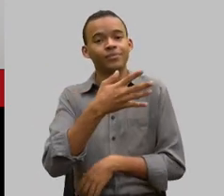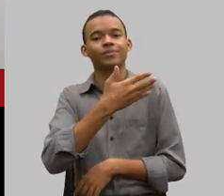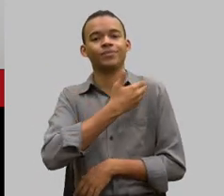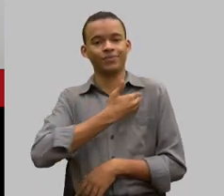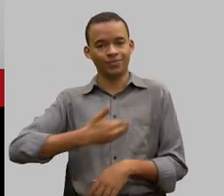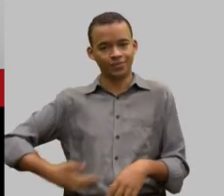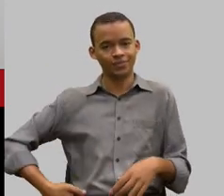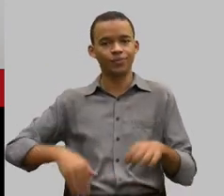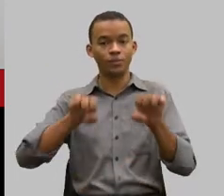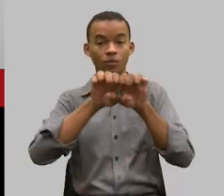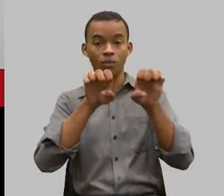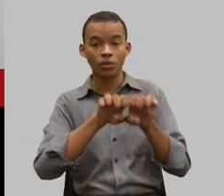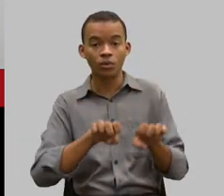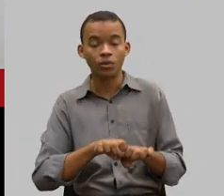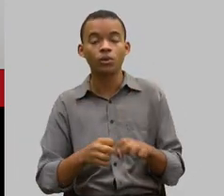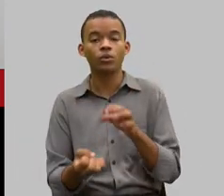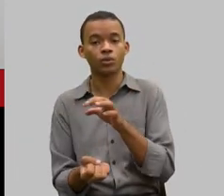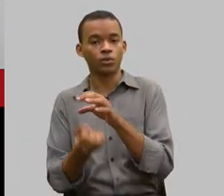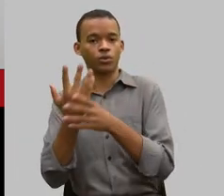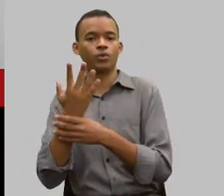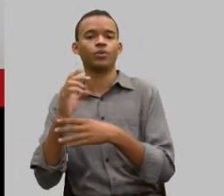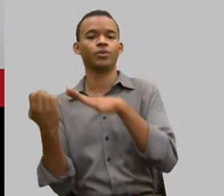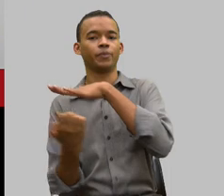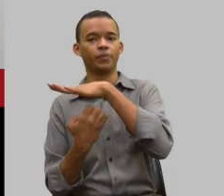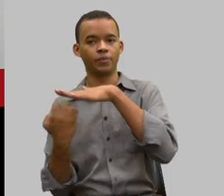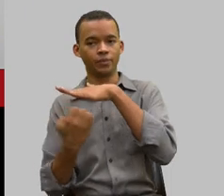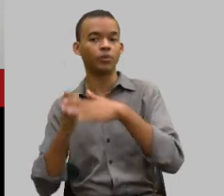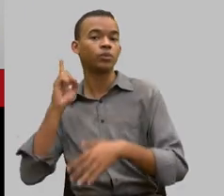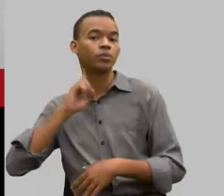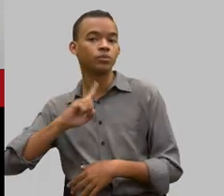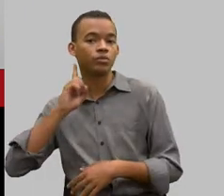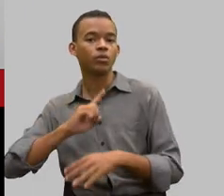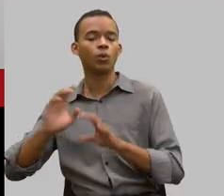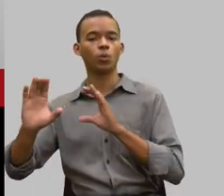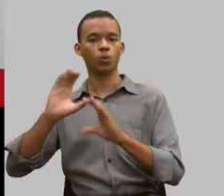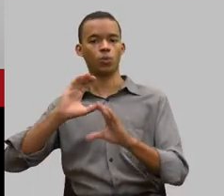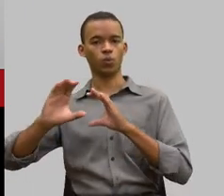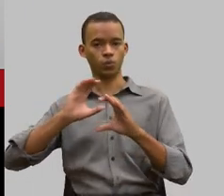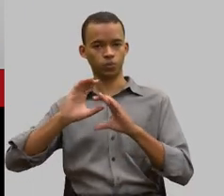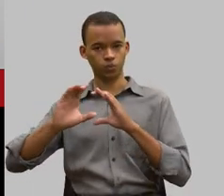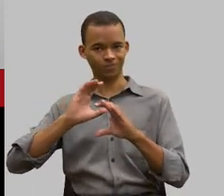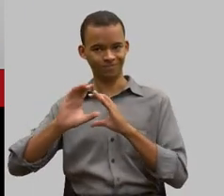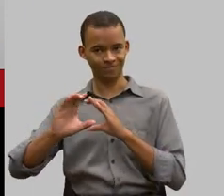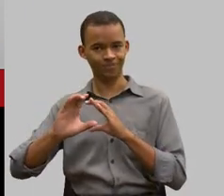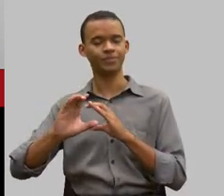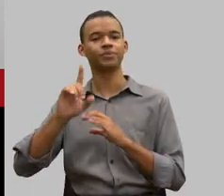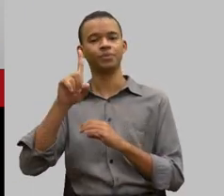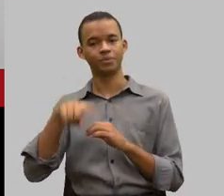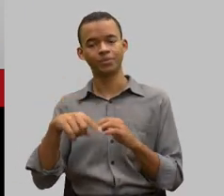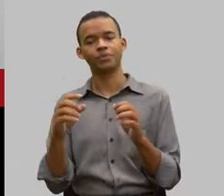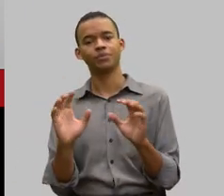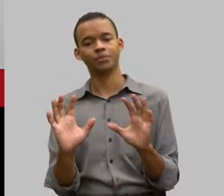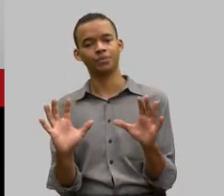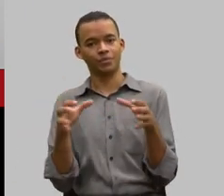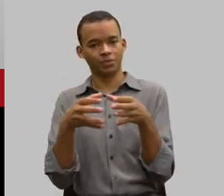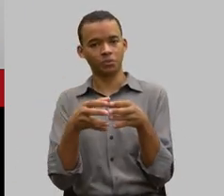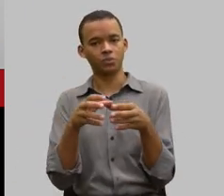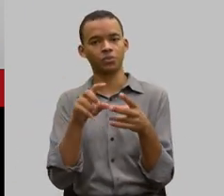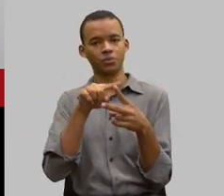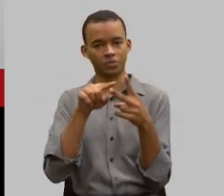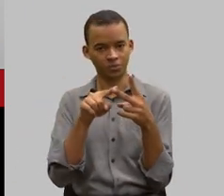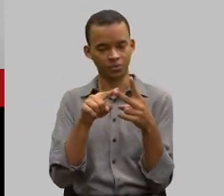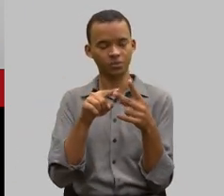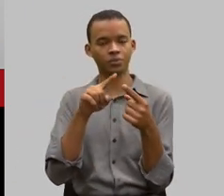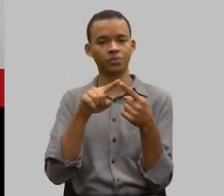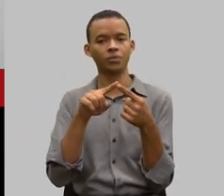criação da empresa Mineira de comunicação que funde a rede a rede minas na rádi confidência e muda a